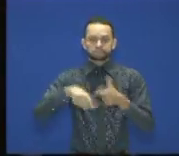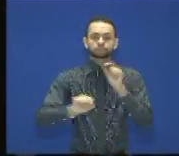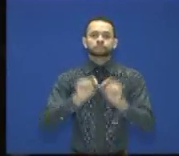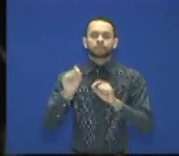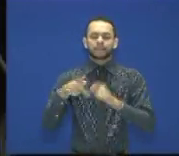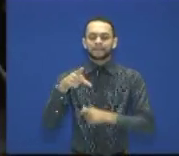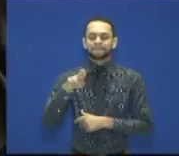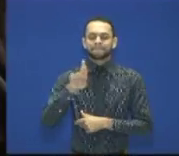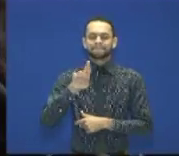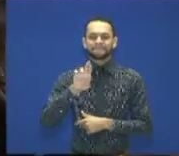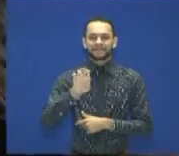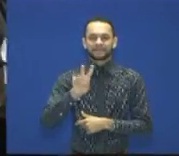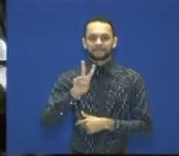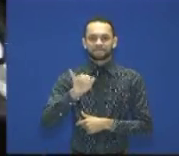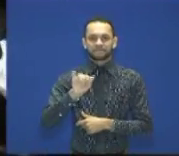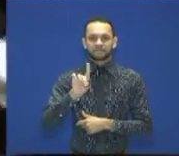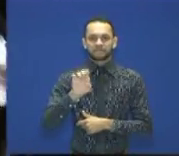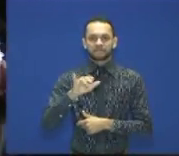trabalhistas.